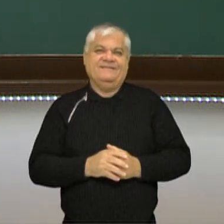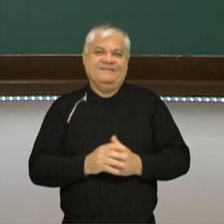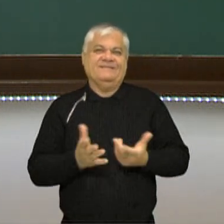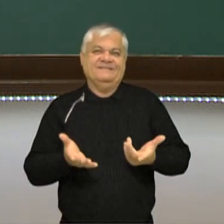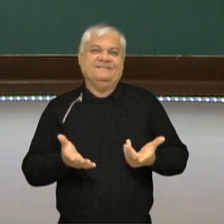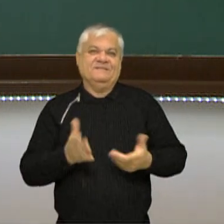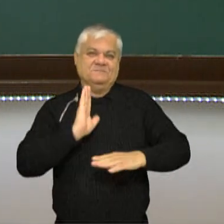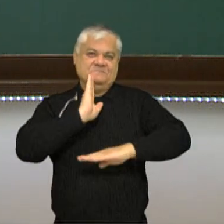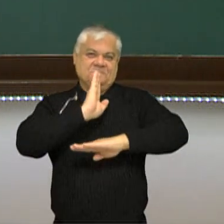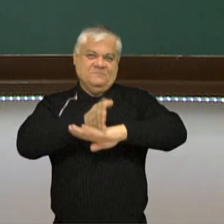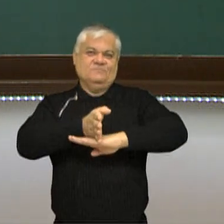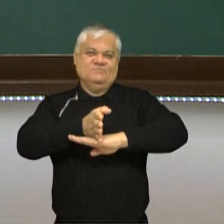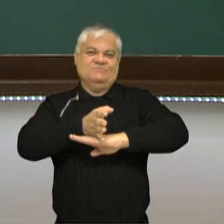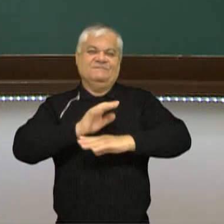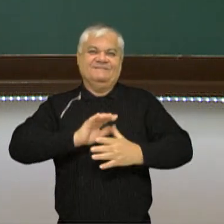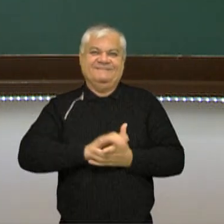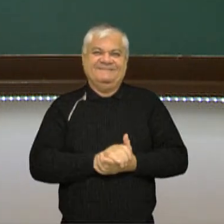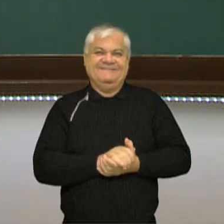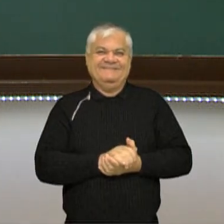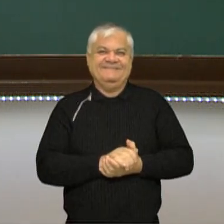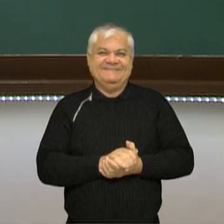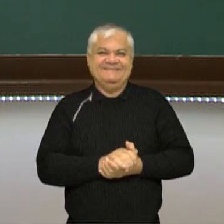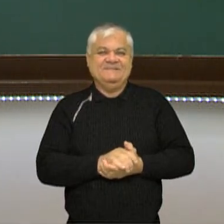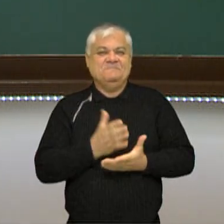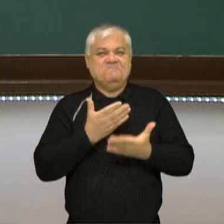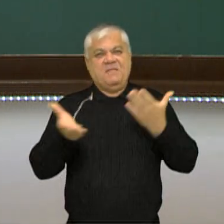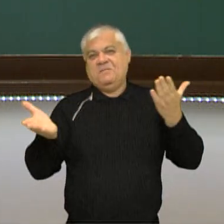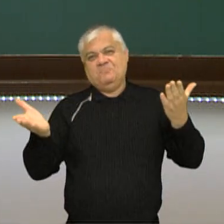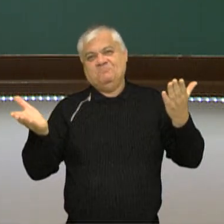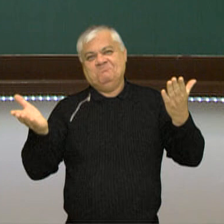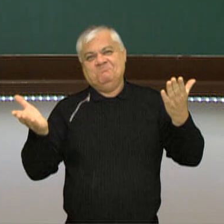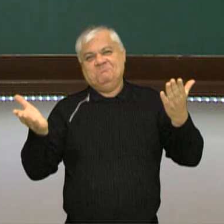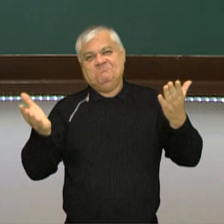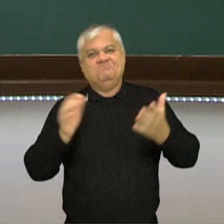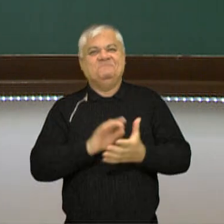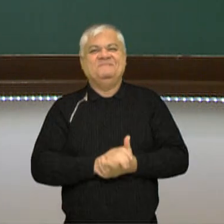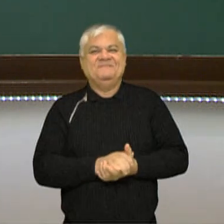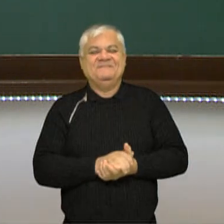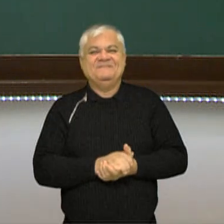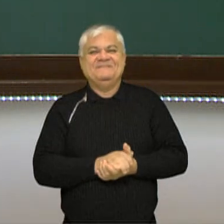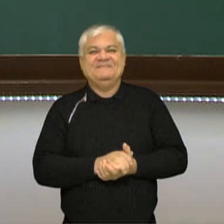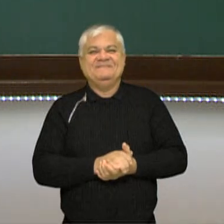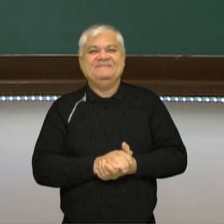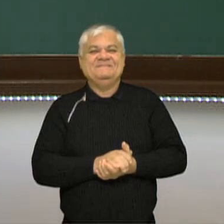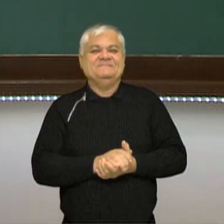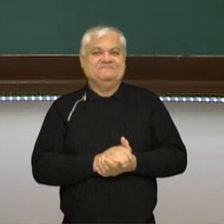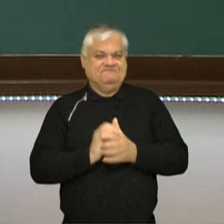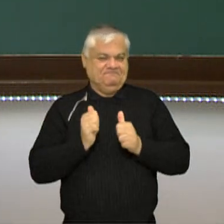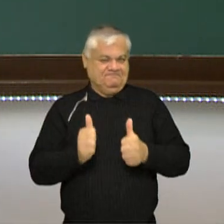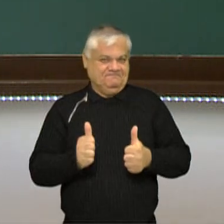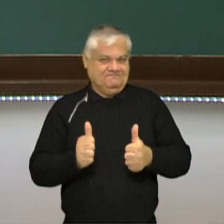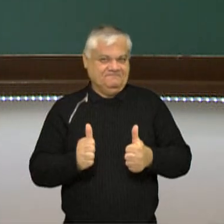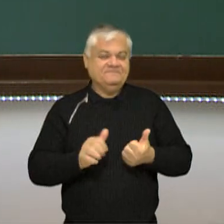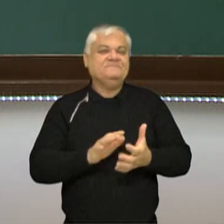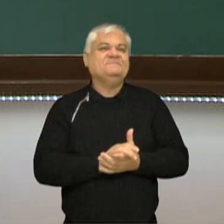ele levou um checkmate e perdeu a partida. A partida se encerra aqui,